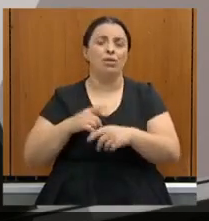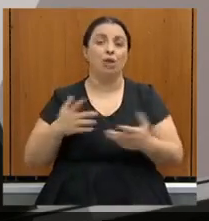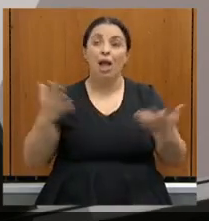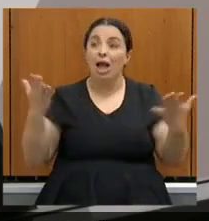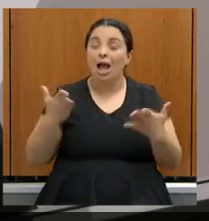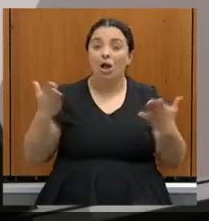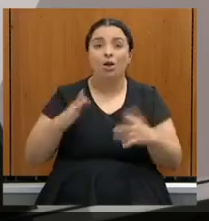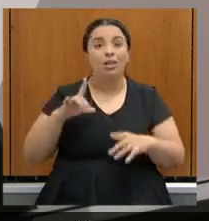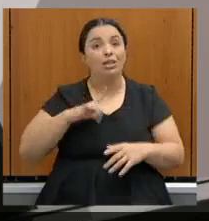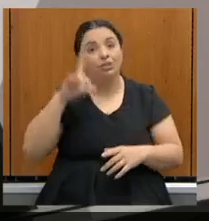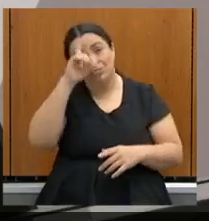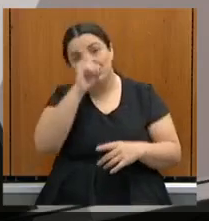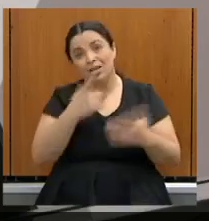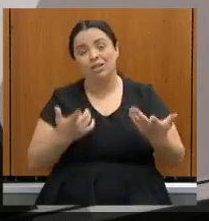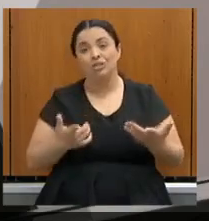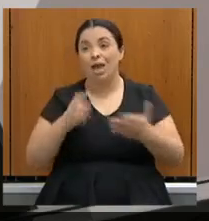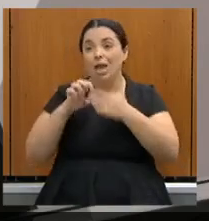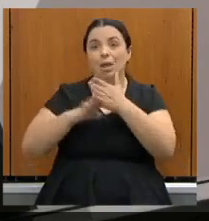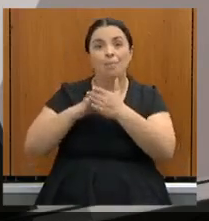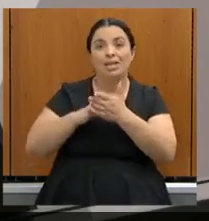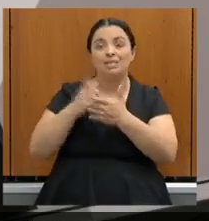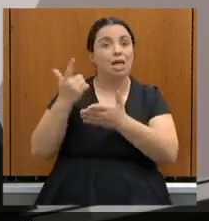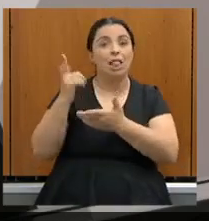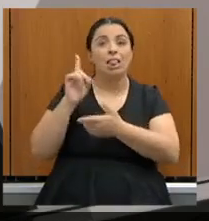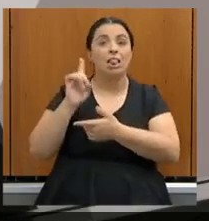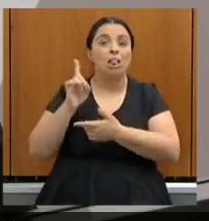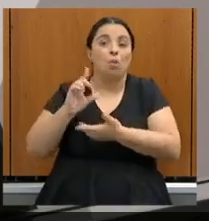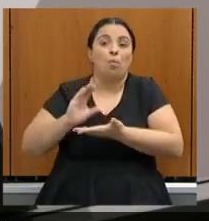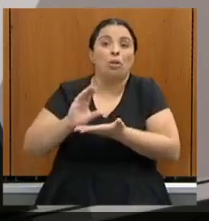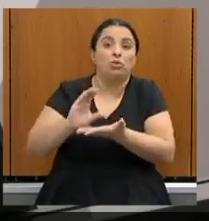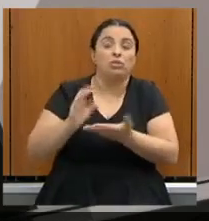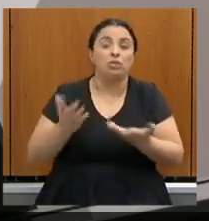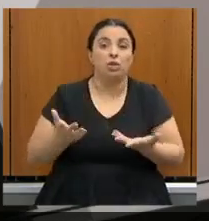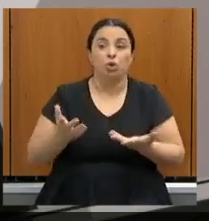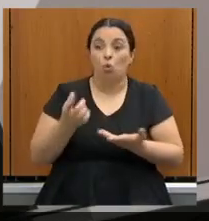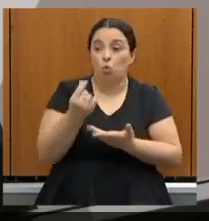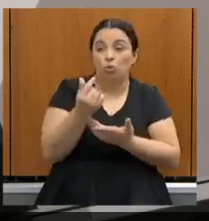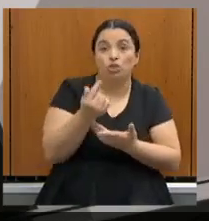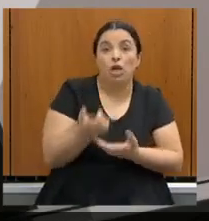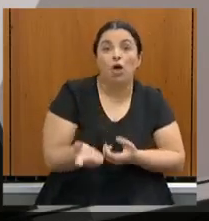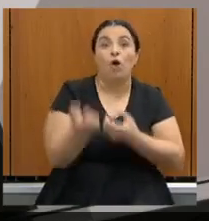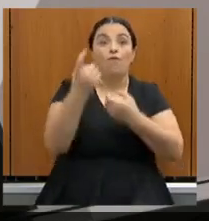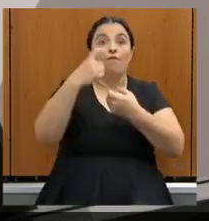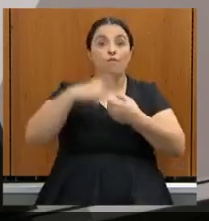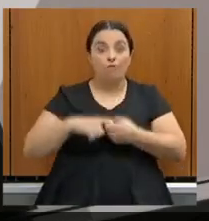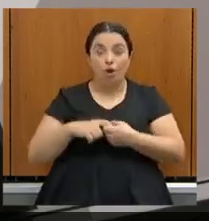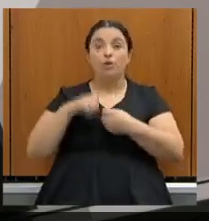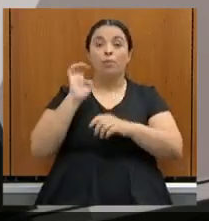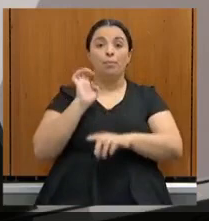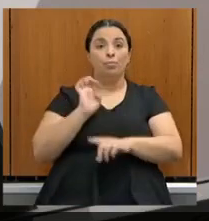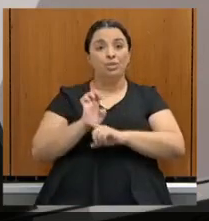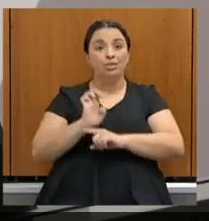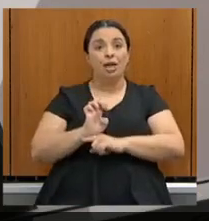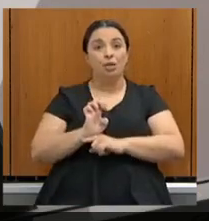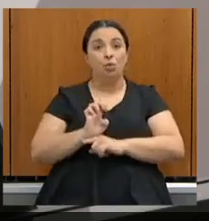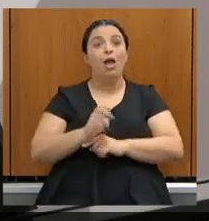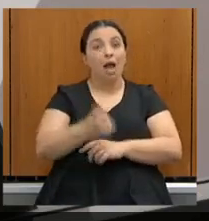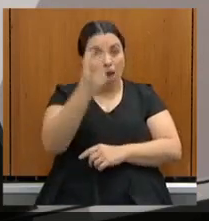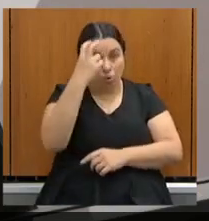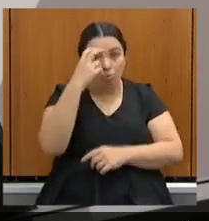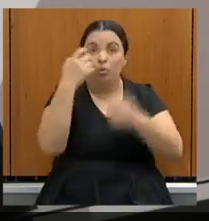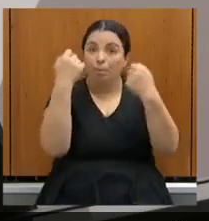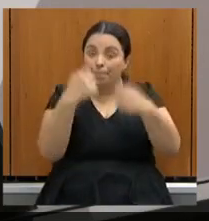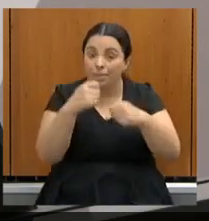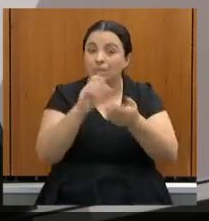patrocinam, o dinheiro está voltando para os cofres públicos, a cultura precisa de dinheiro mais do que nunca,